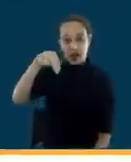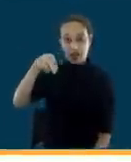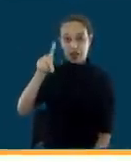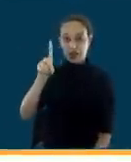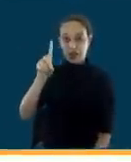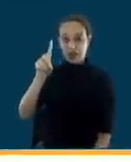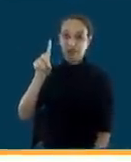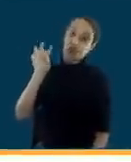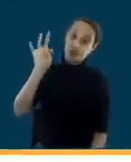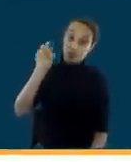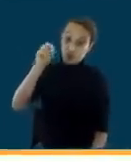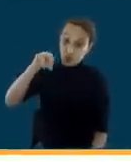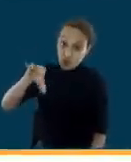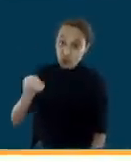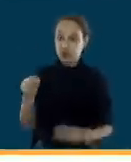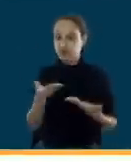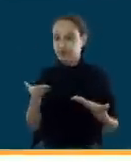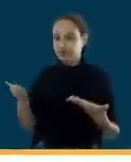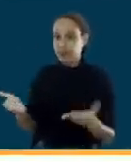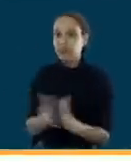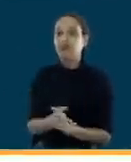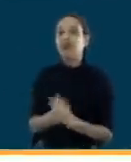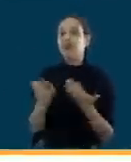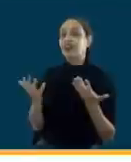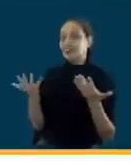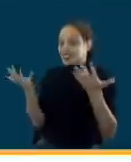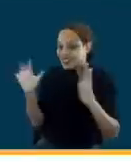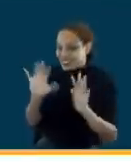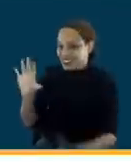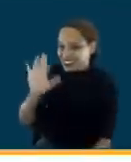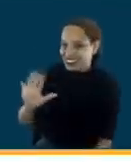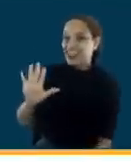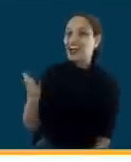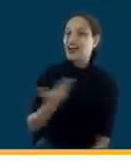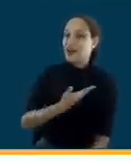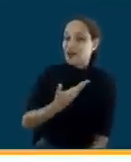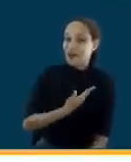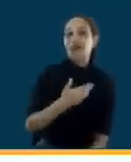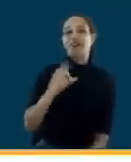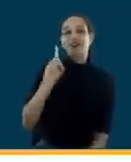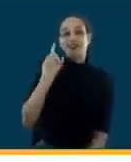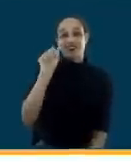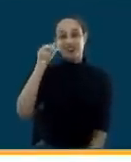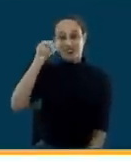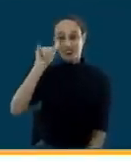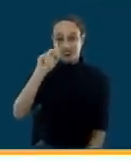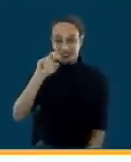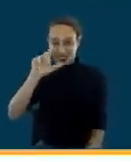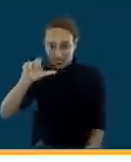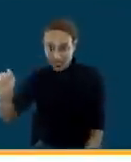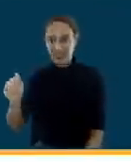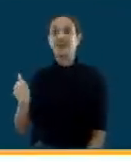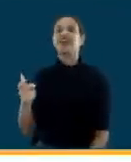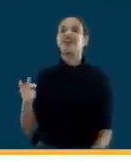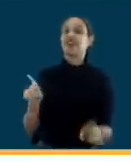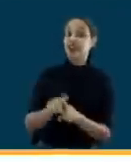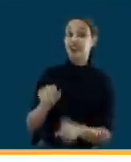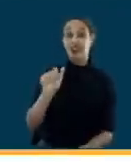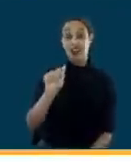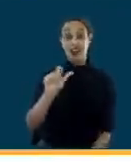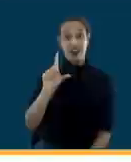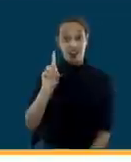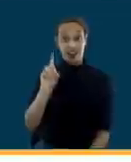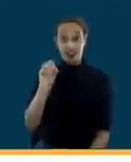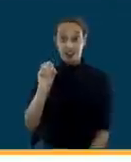por esse convite, quero saudar minha colega Daniele, meu colega Adolfo, saudar essa mulher guerreira,